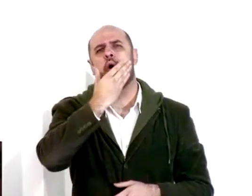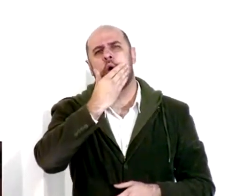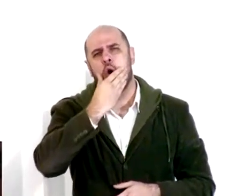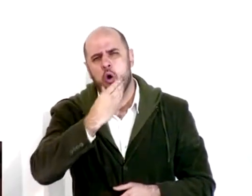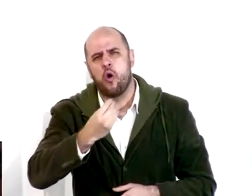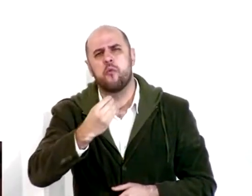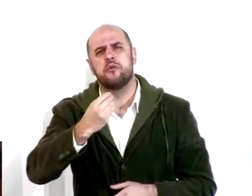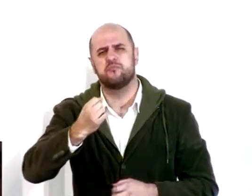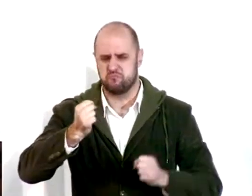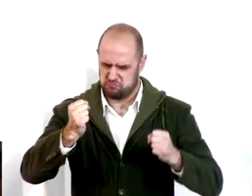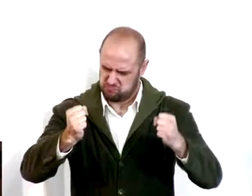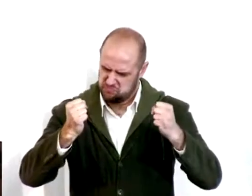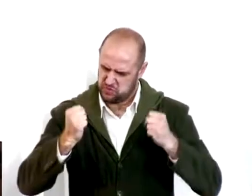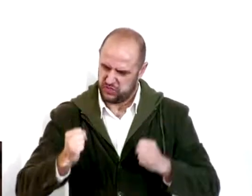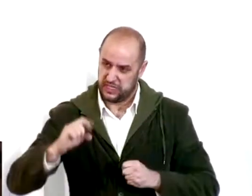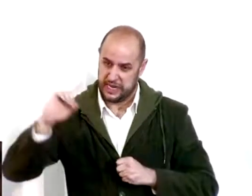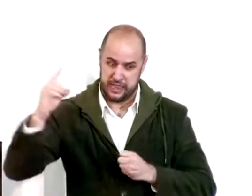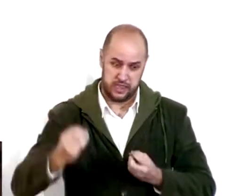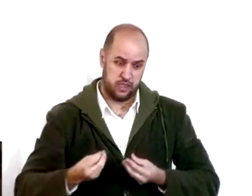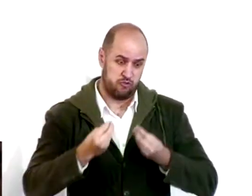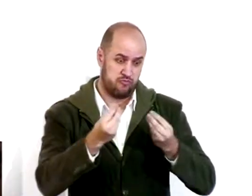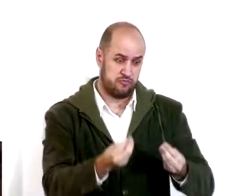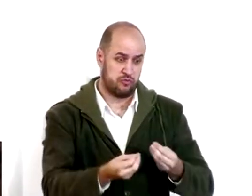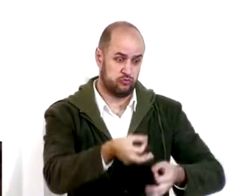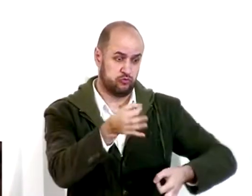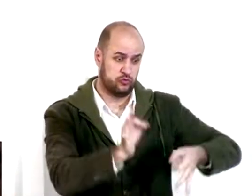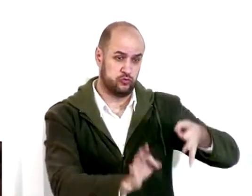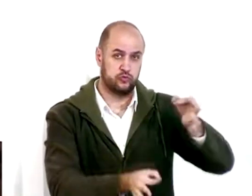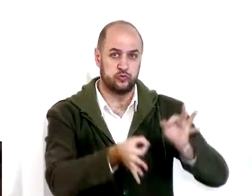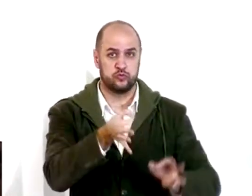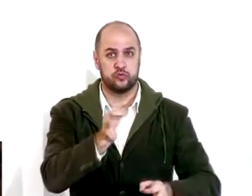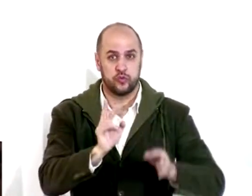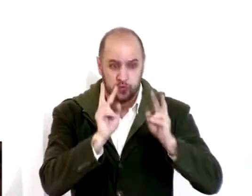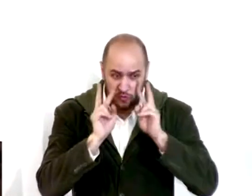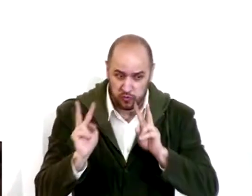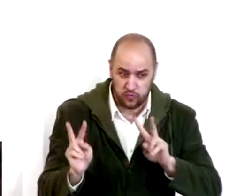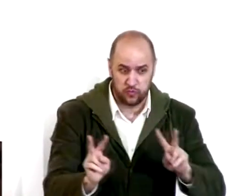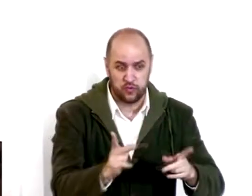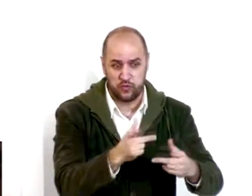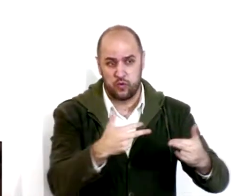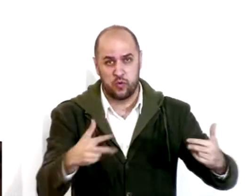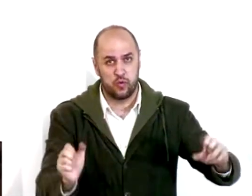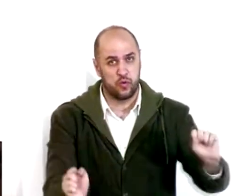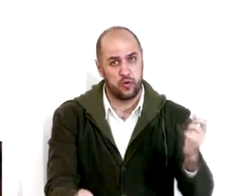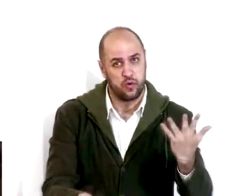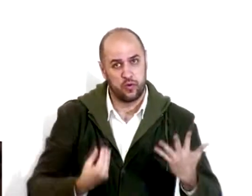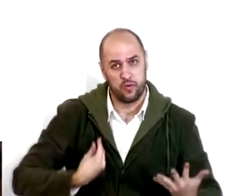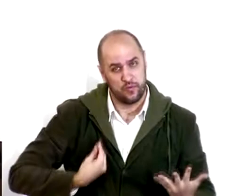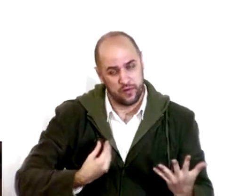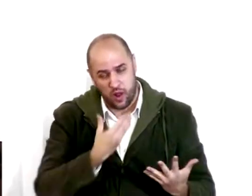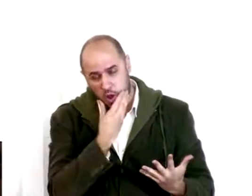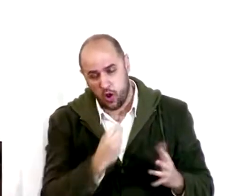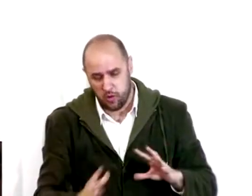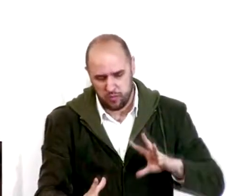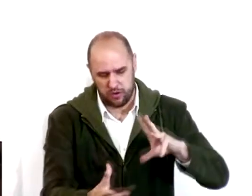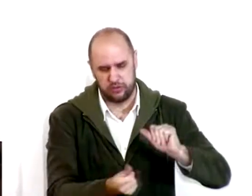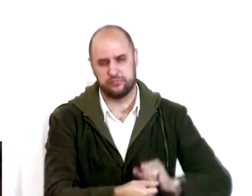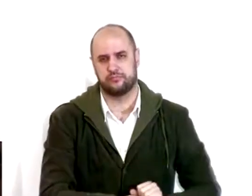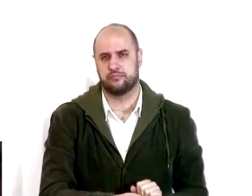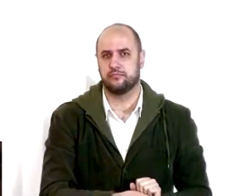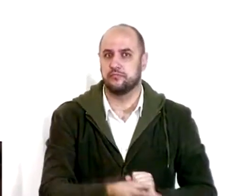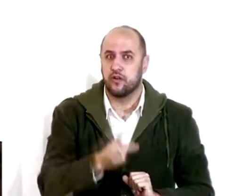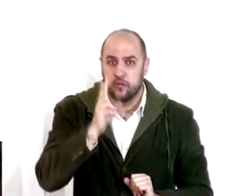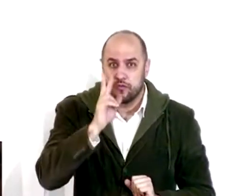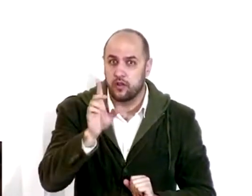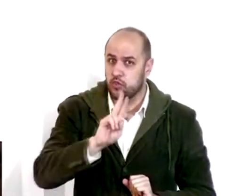de autoridade para julgar as causas humanas sobre a face da terra, são chamados de deuses